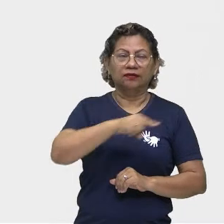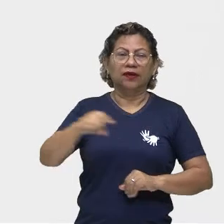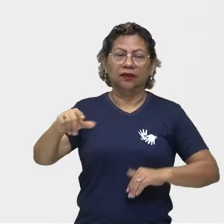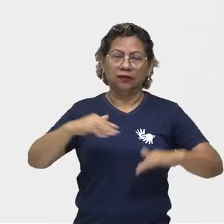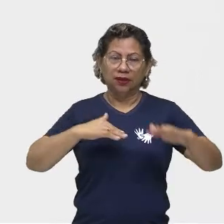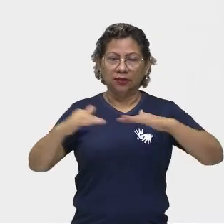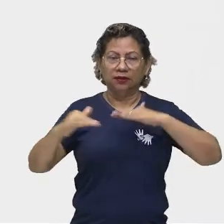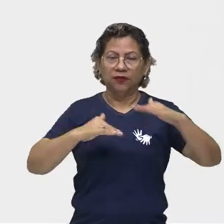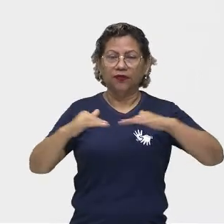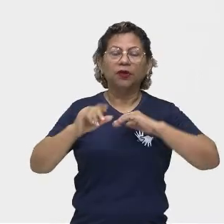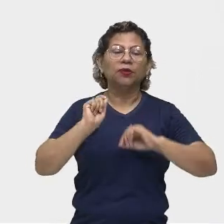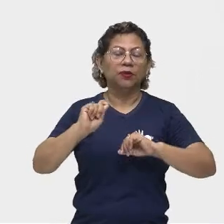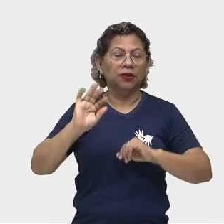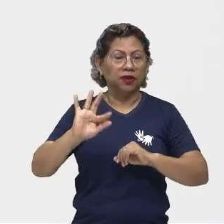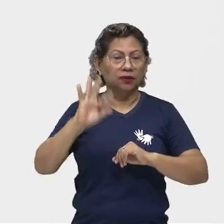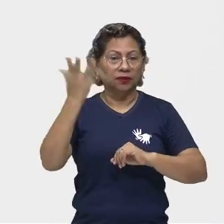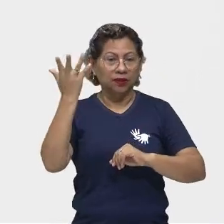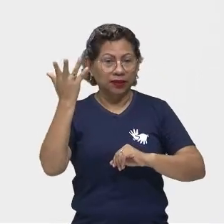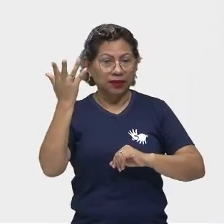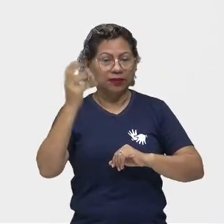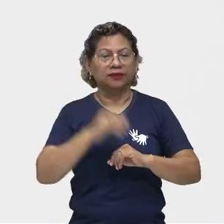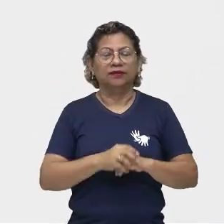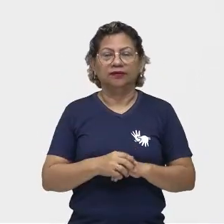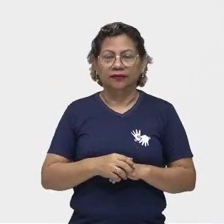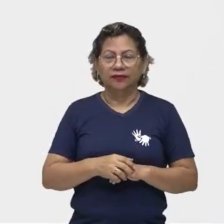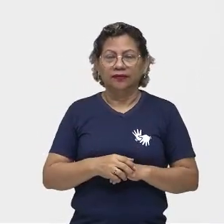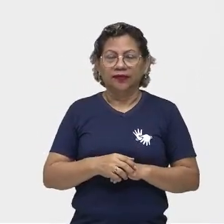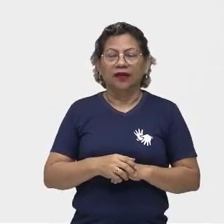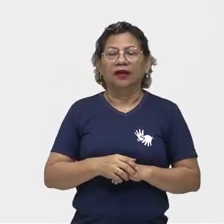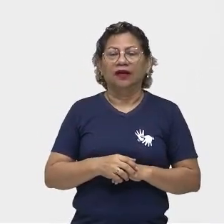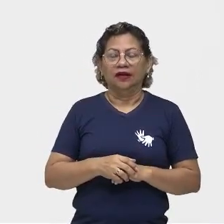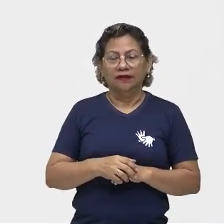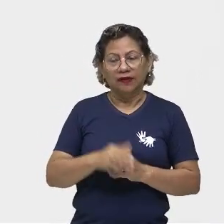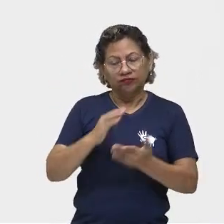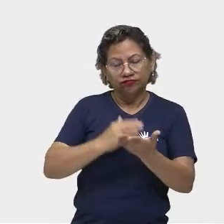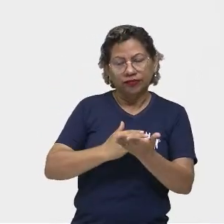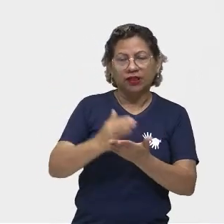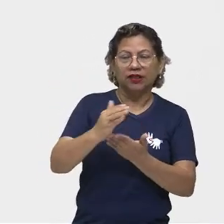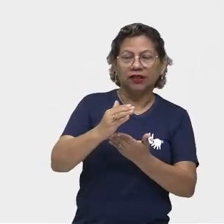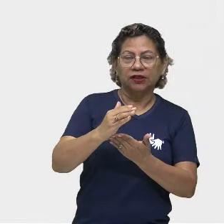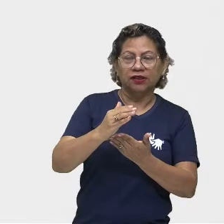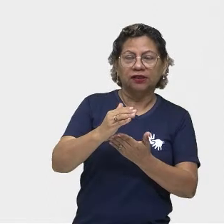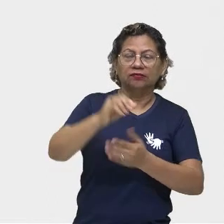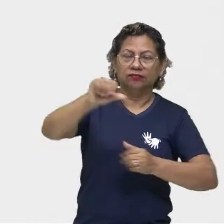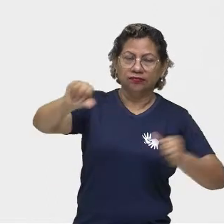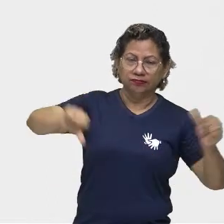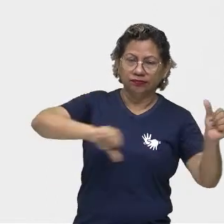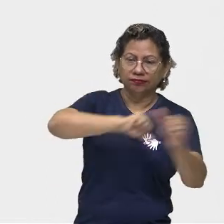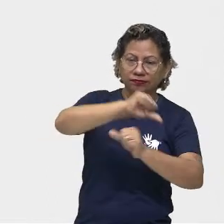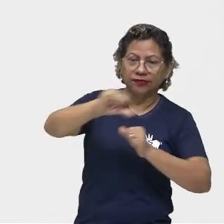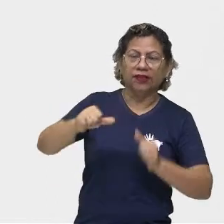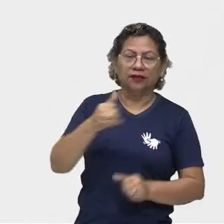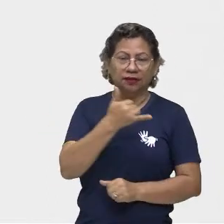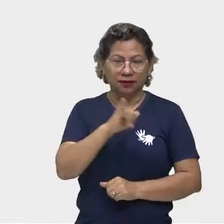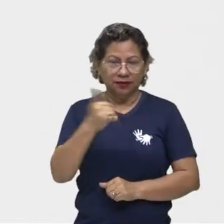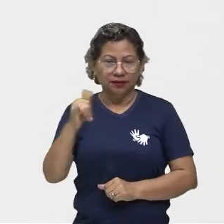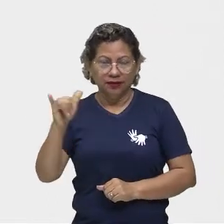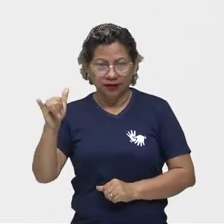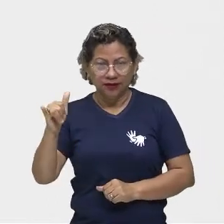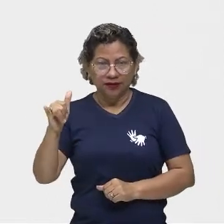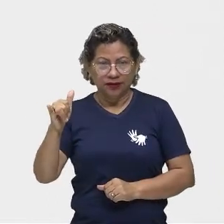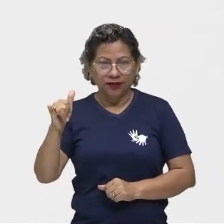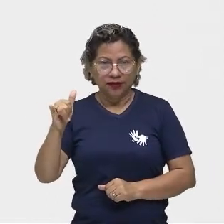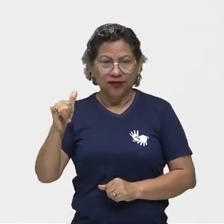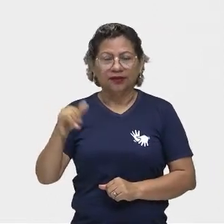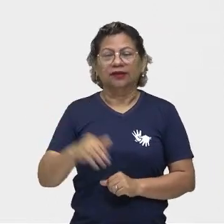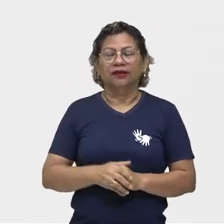dessa roda, o que acontece? O gerador vai funcionar e vai transformar a energia desse